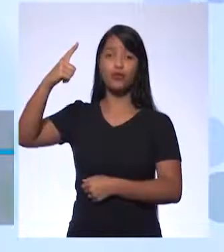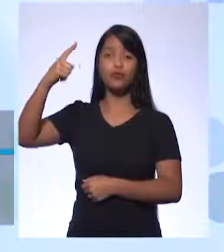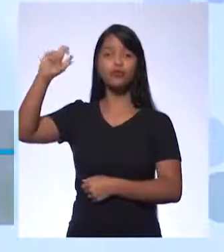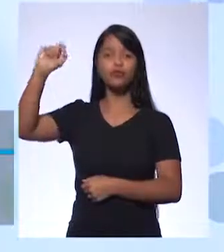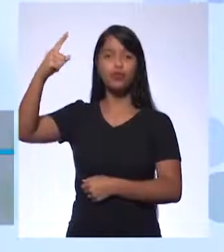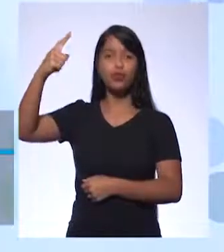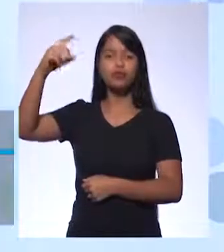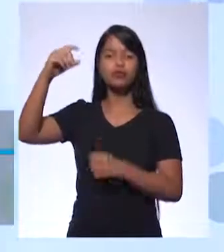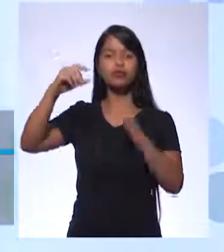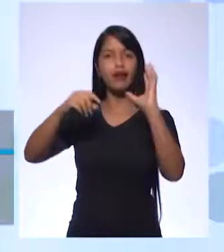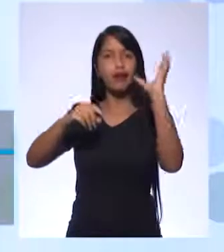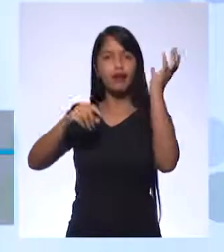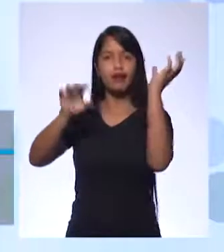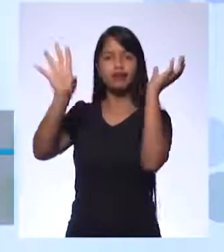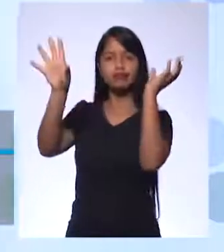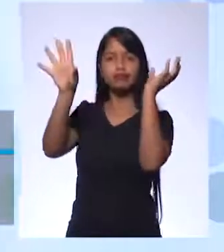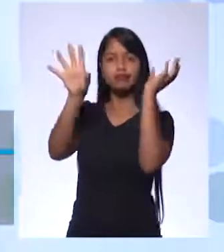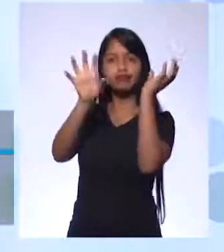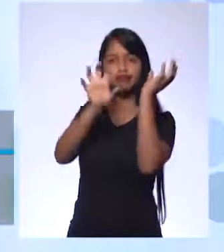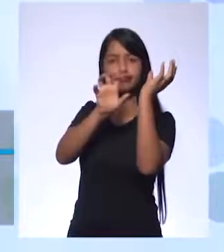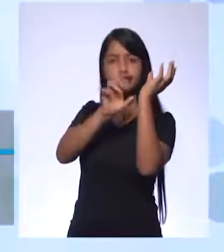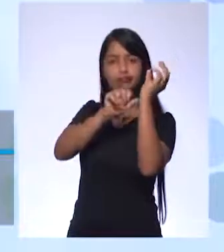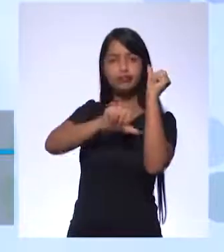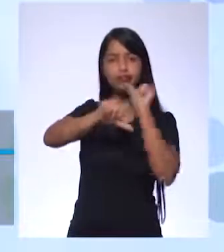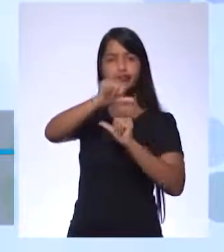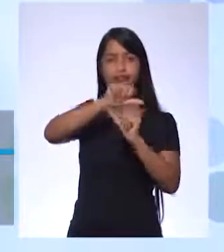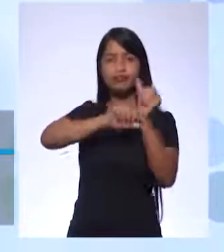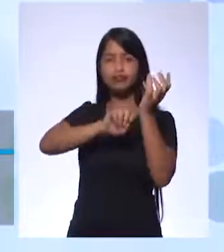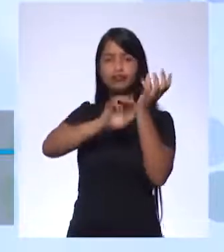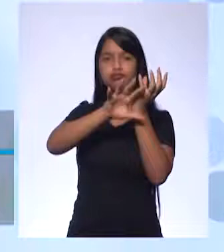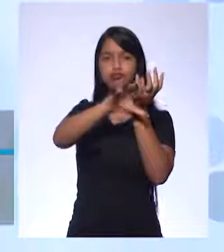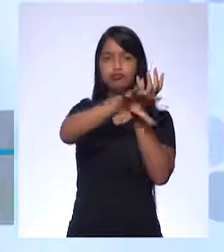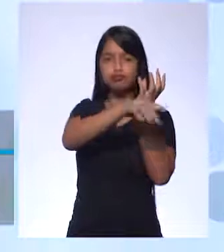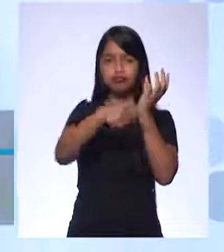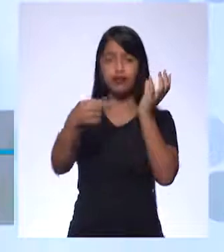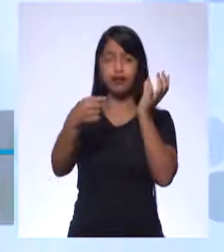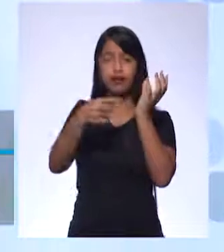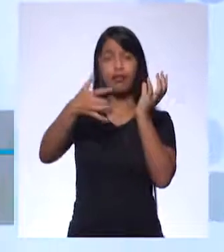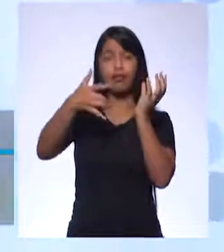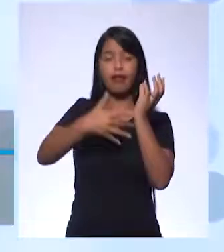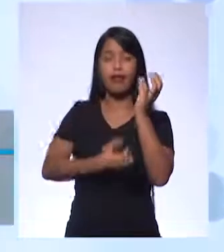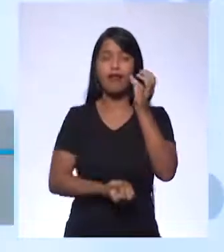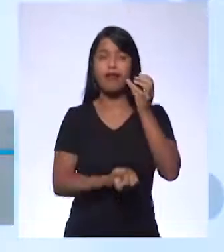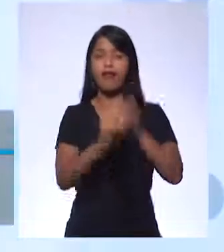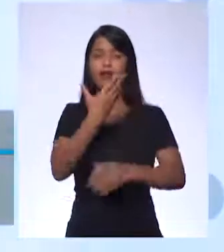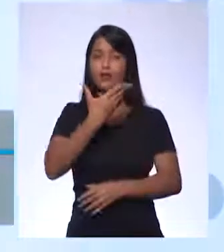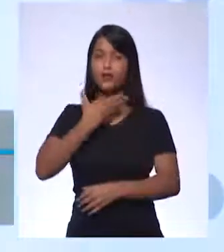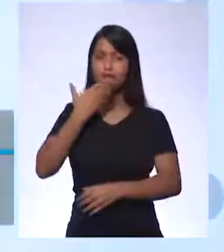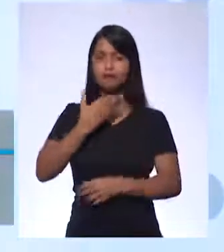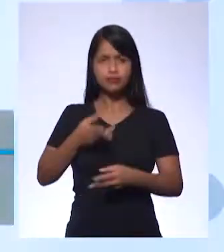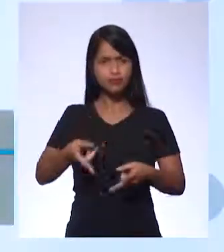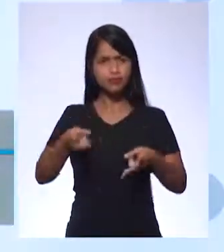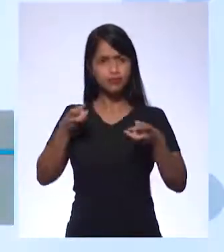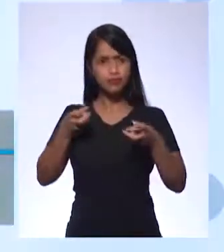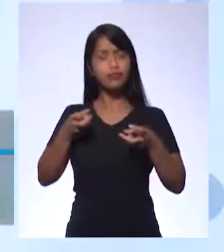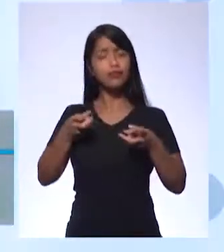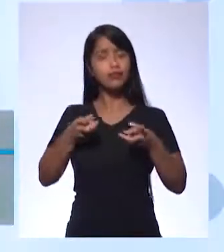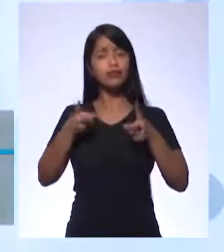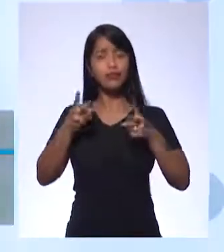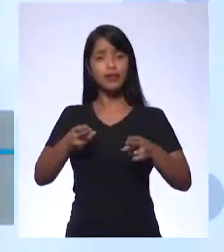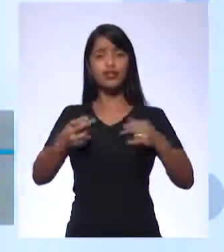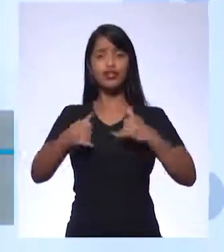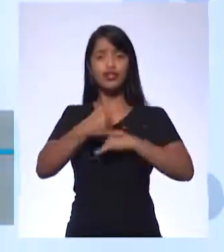da fotossíntese da planta, da cana de açúcar, que aí vai gerar o açúcar. Vocês estão percebendo que isso é uma transformação de energia?